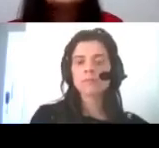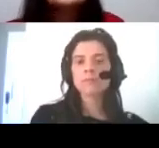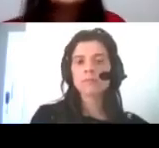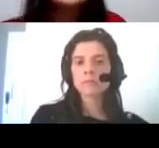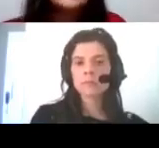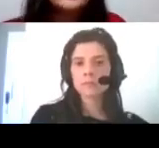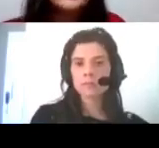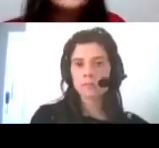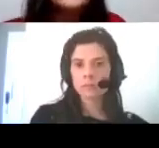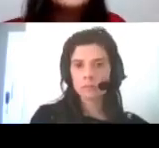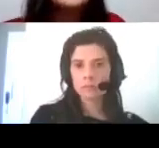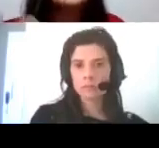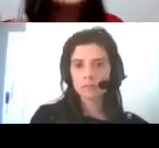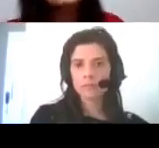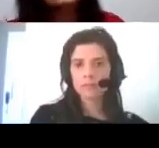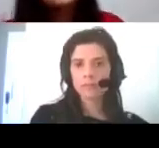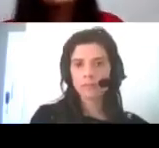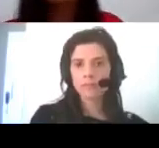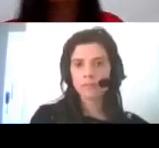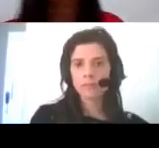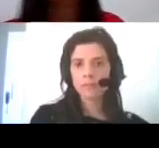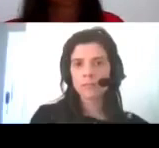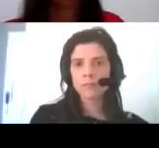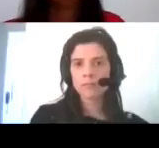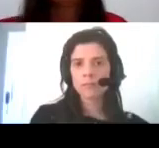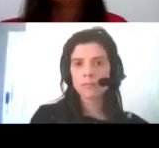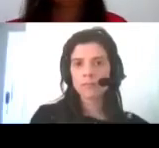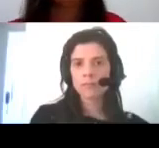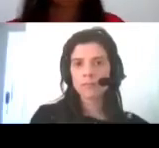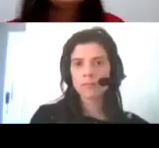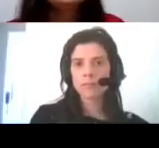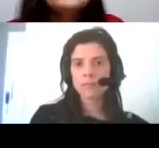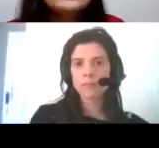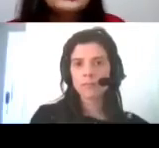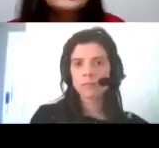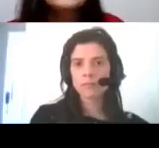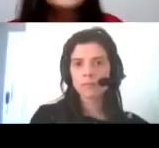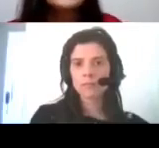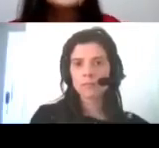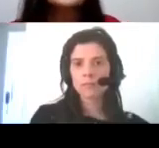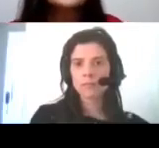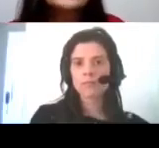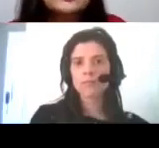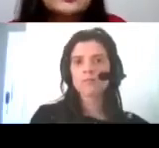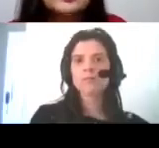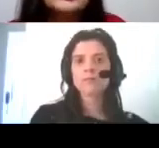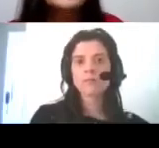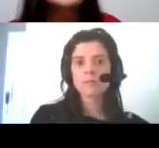se apresentando de uma forma que demonstre